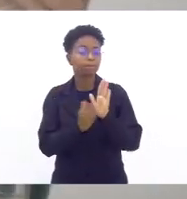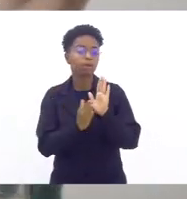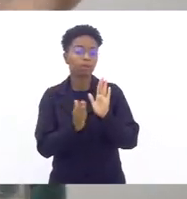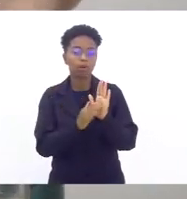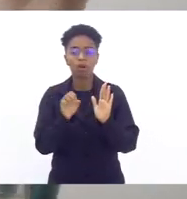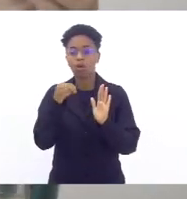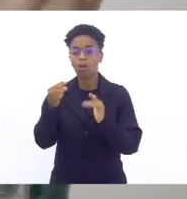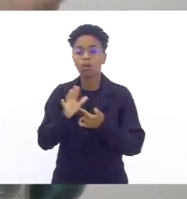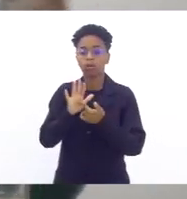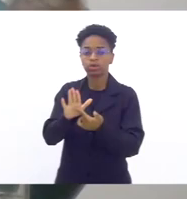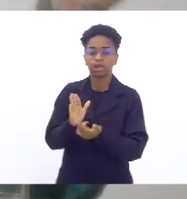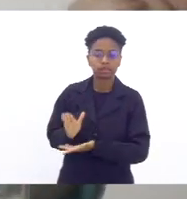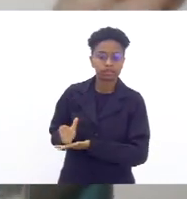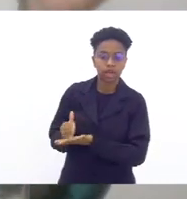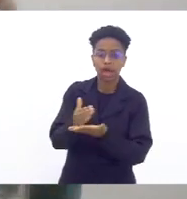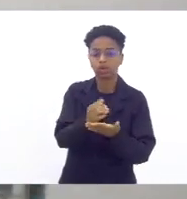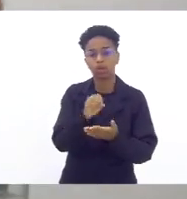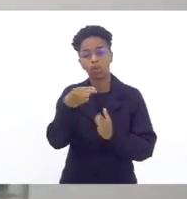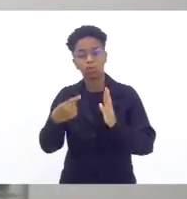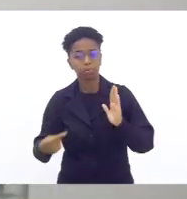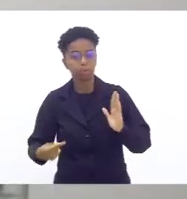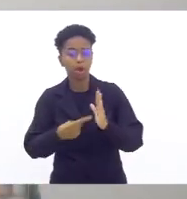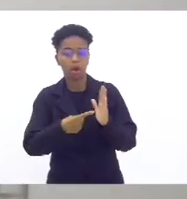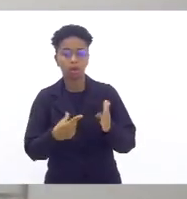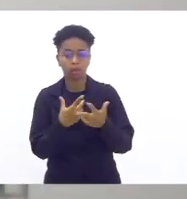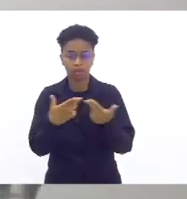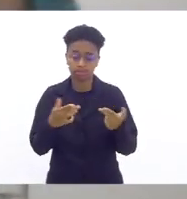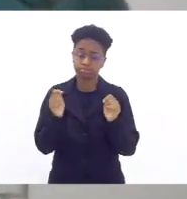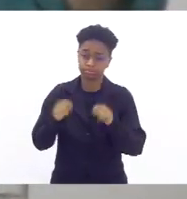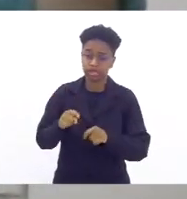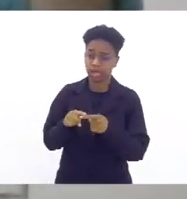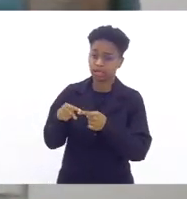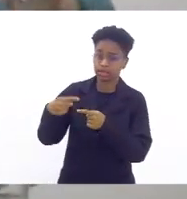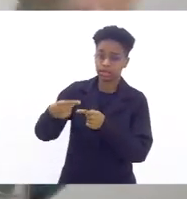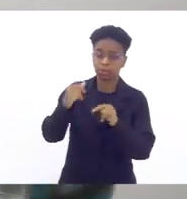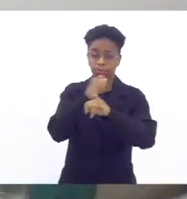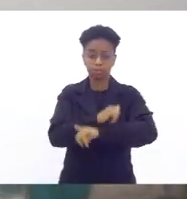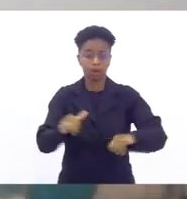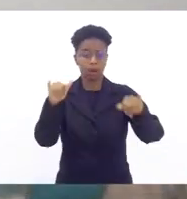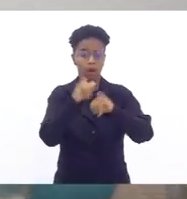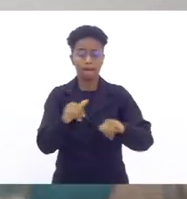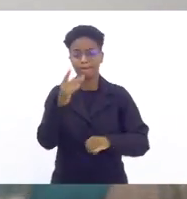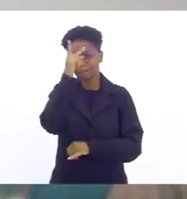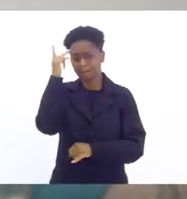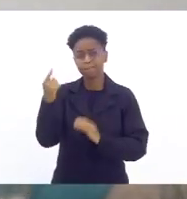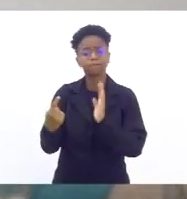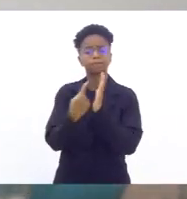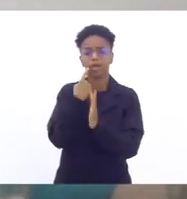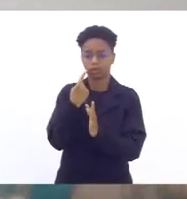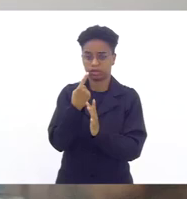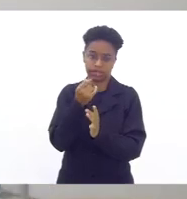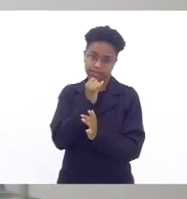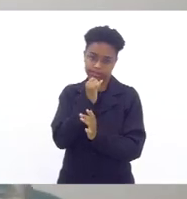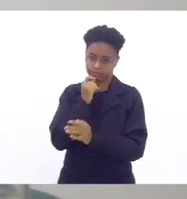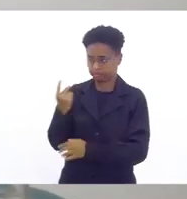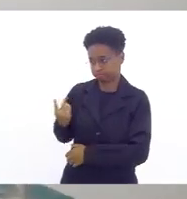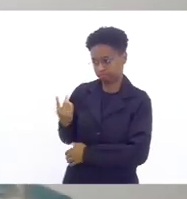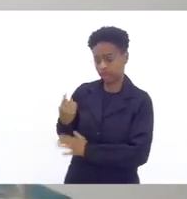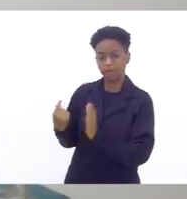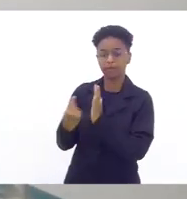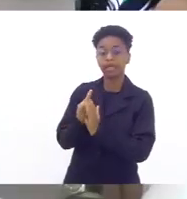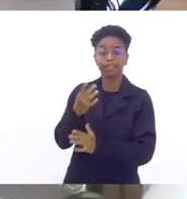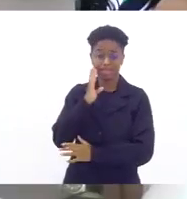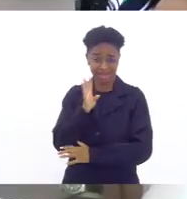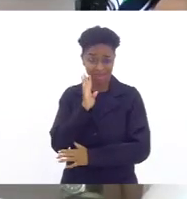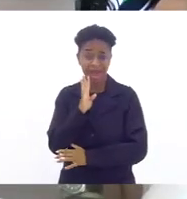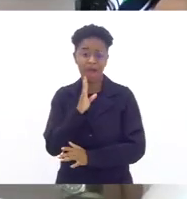da dado ou fazer denúncia coisas que a gente possa depois divulgar a pessoa vai perguntar para a gente para mim e para o Josimar Ah